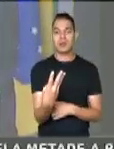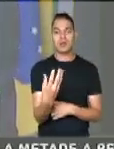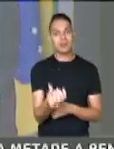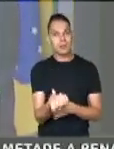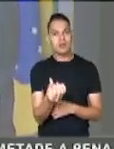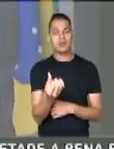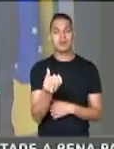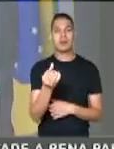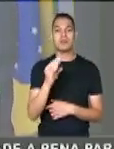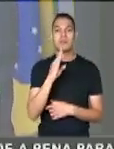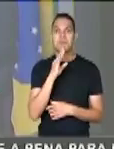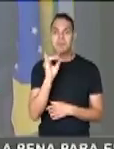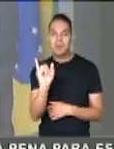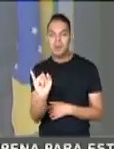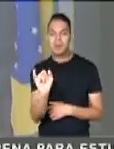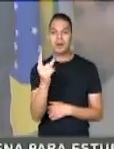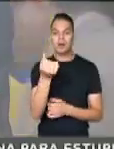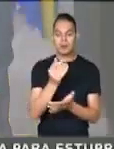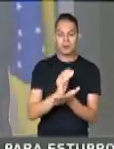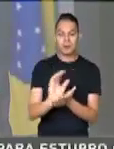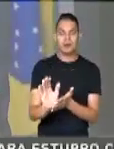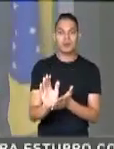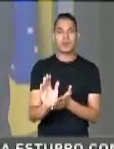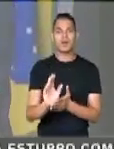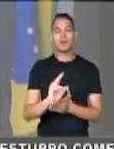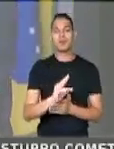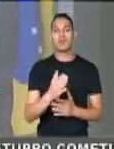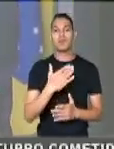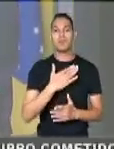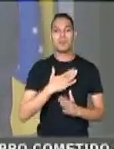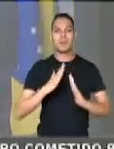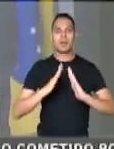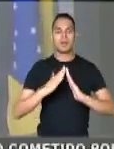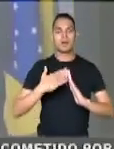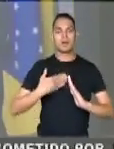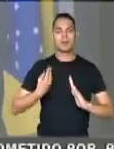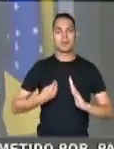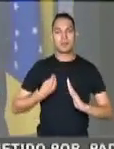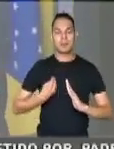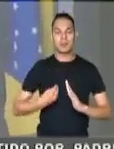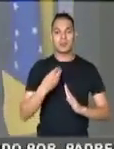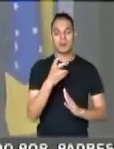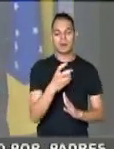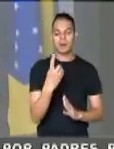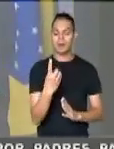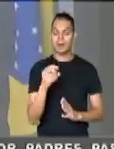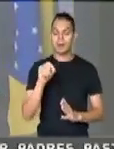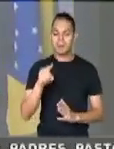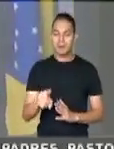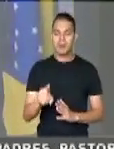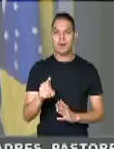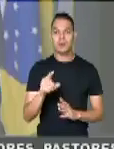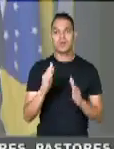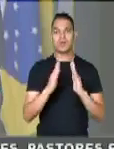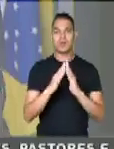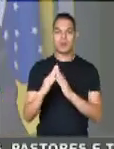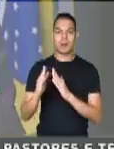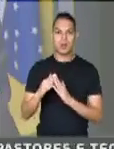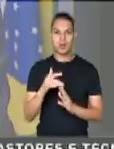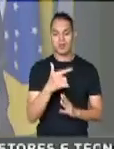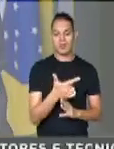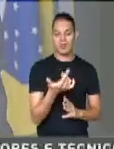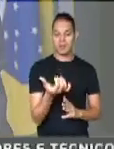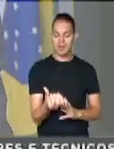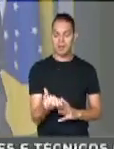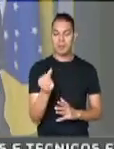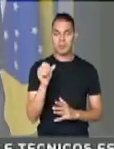bilhões de investimentos do Minha Casa Minha Vida. Cerca de 51 mil unidades. 26 mil dessas unidades para